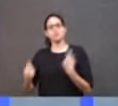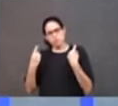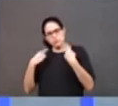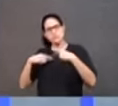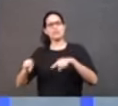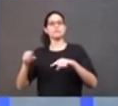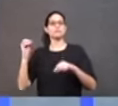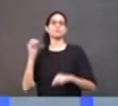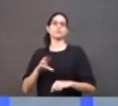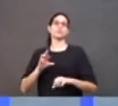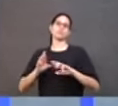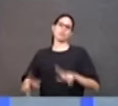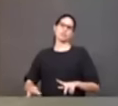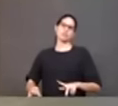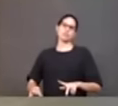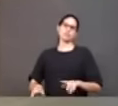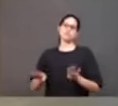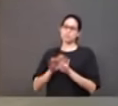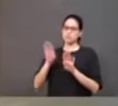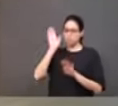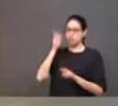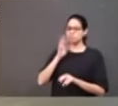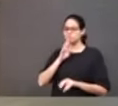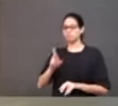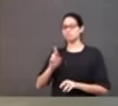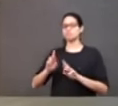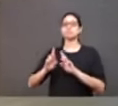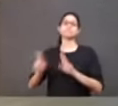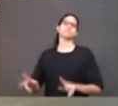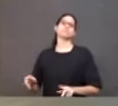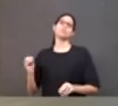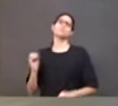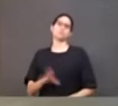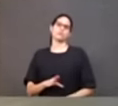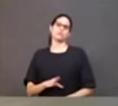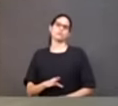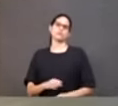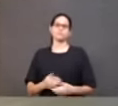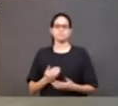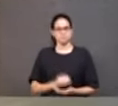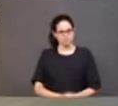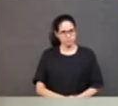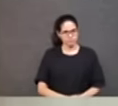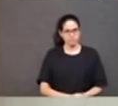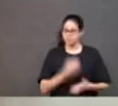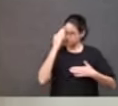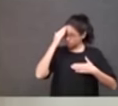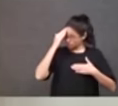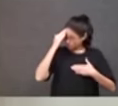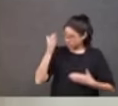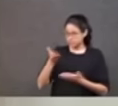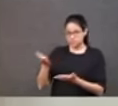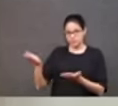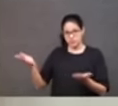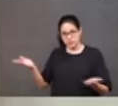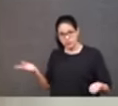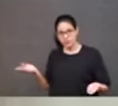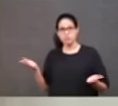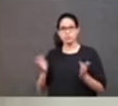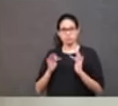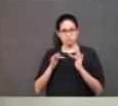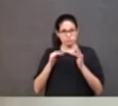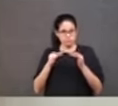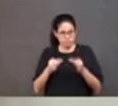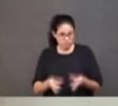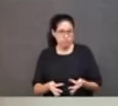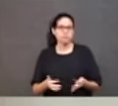buscadas também são novas. Obrigado, então, senhores. Para finalizar essa primeira rodada de perguntas que são feitas de candidato para